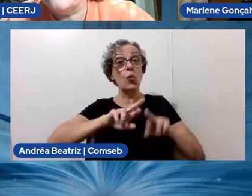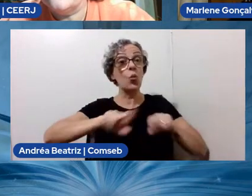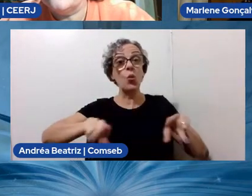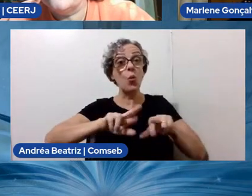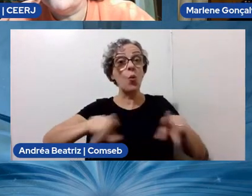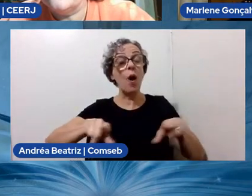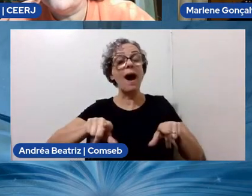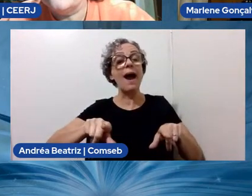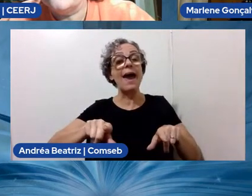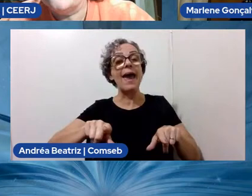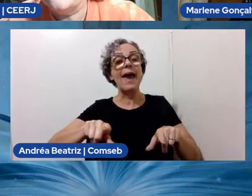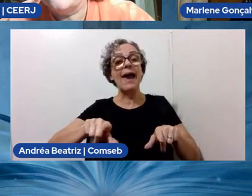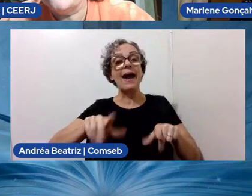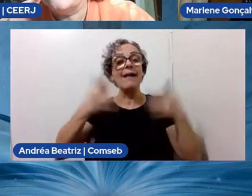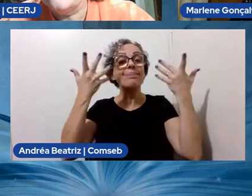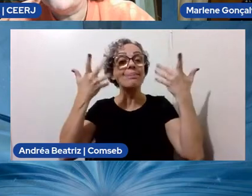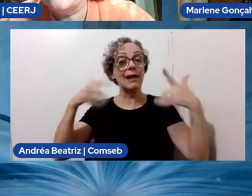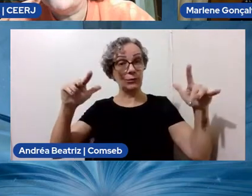Interessante, né?